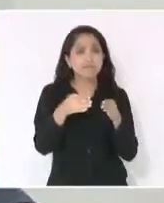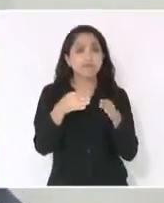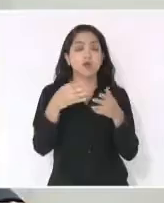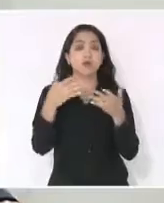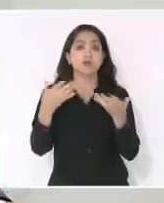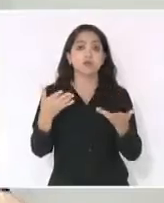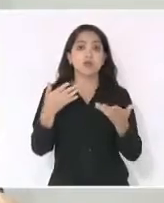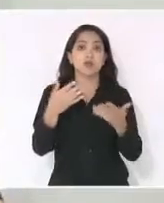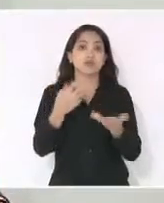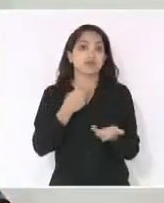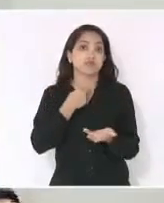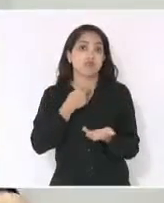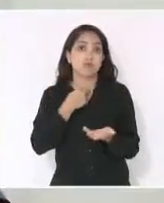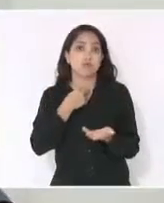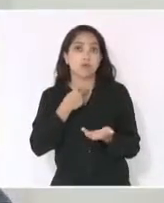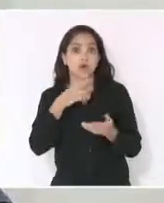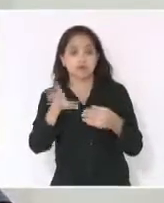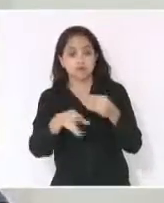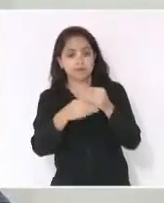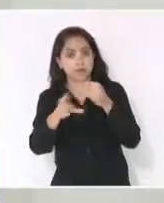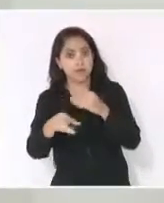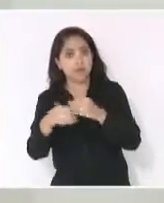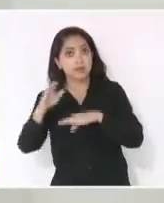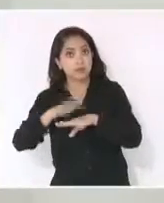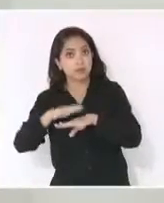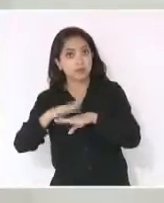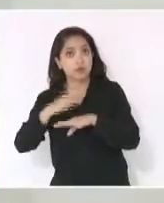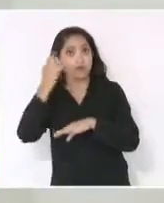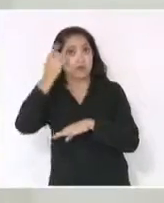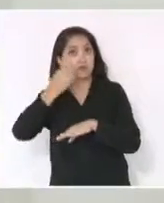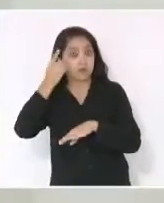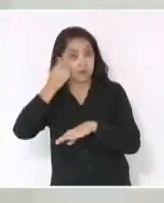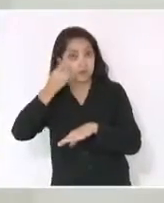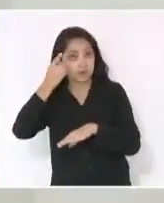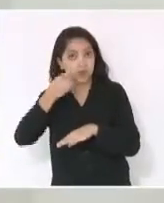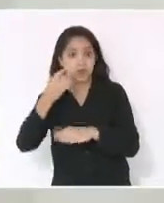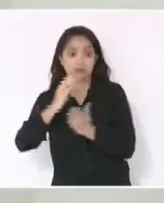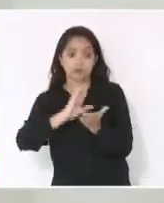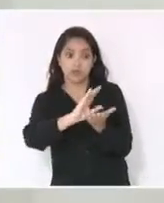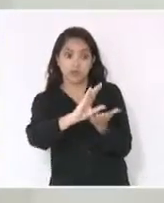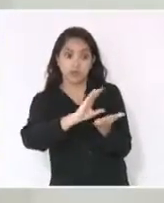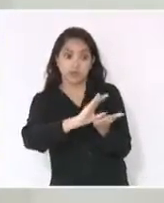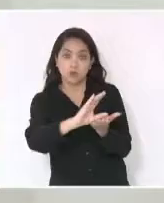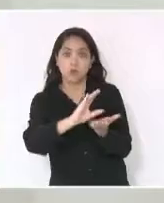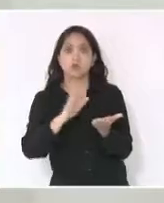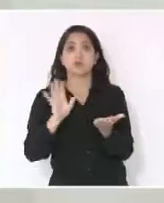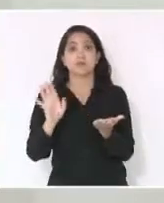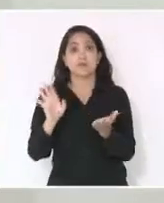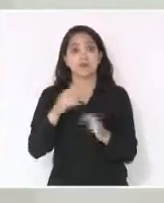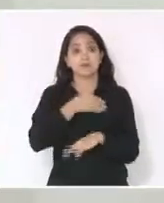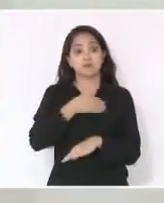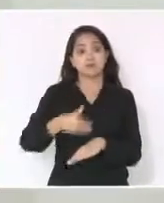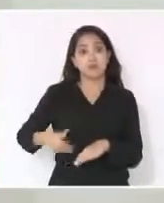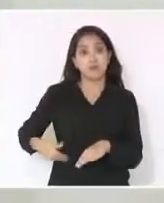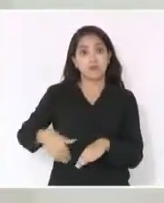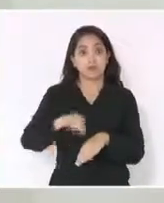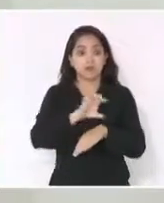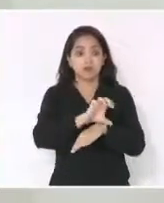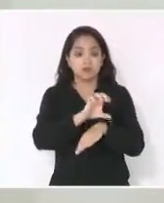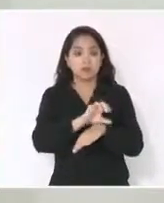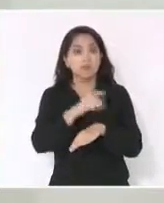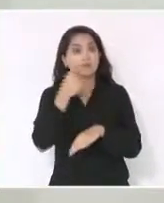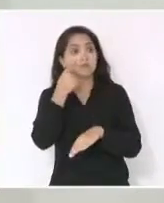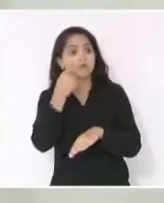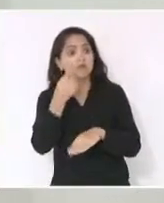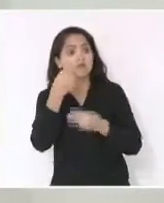receber emendas parlamentares e recursos mais o estado deveria analisar alguma questão em relação à tributação